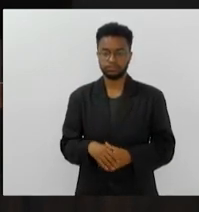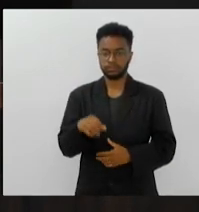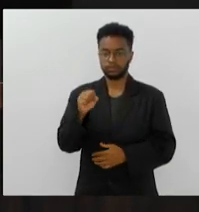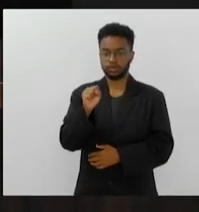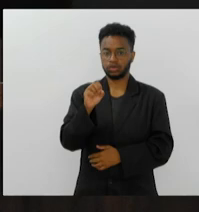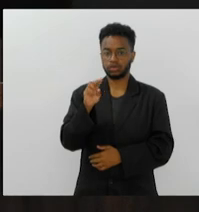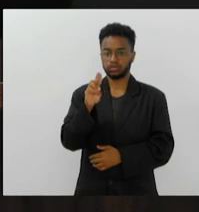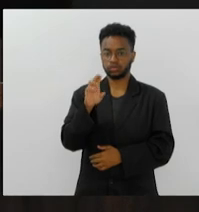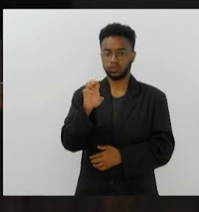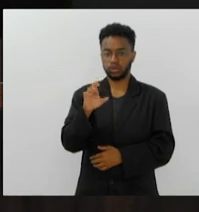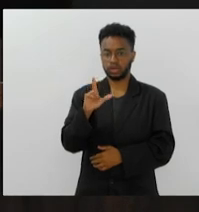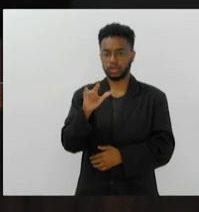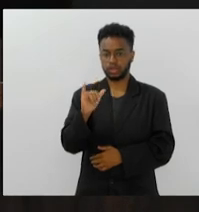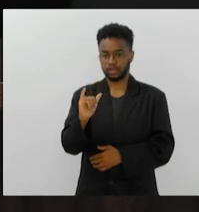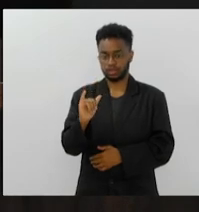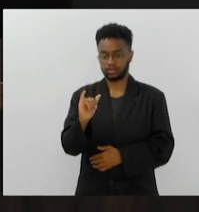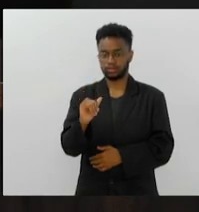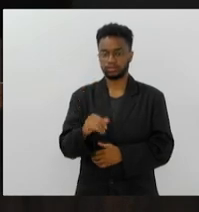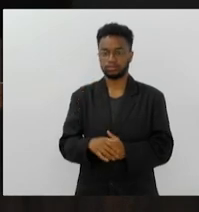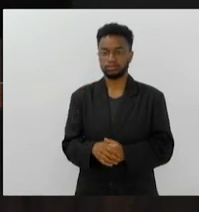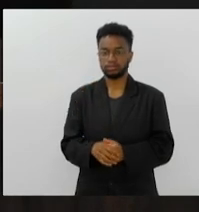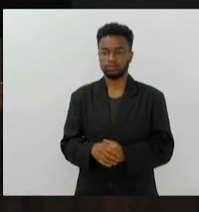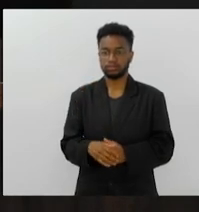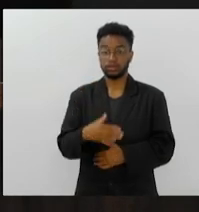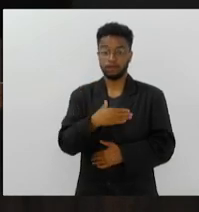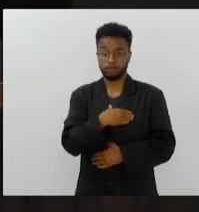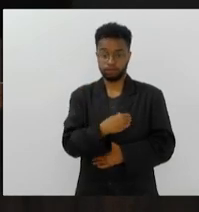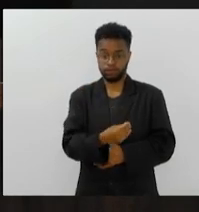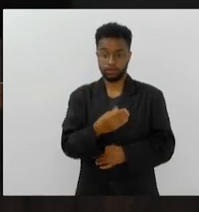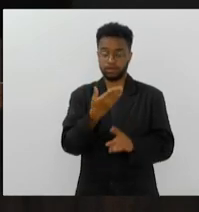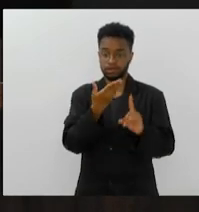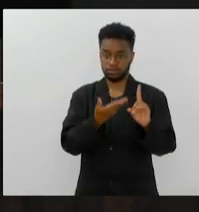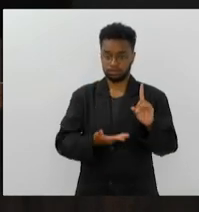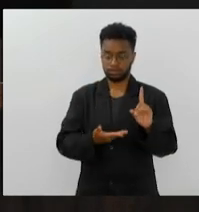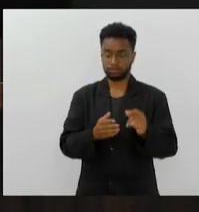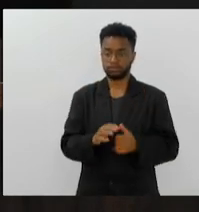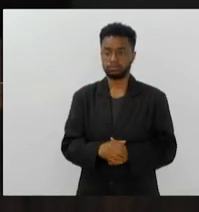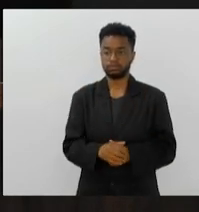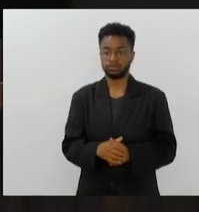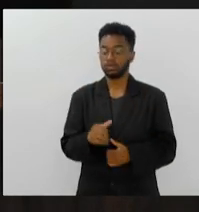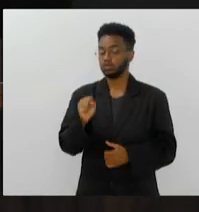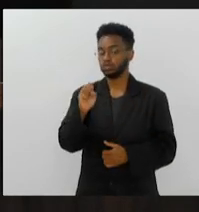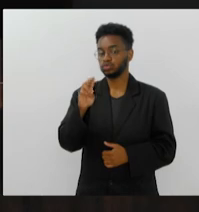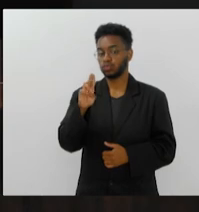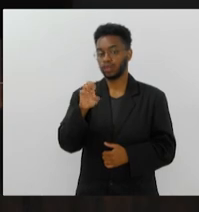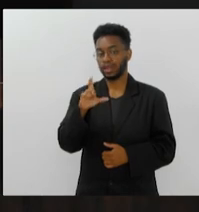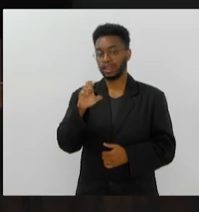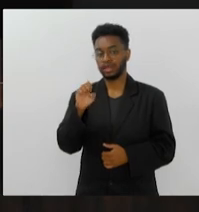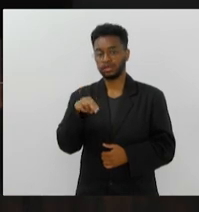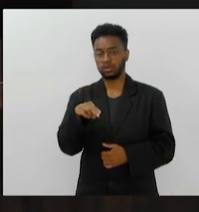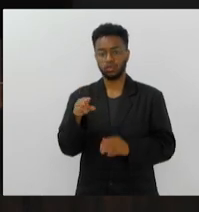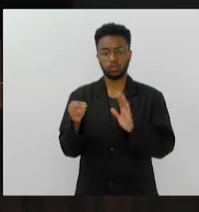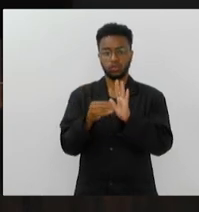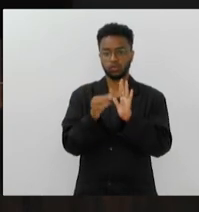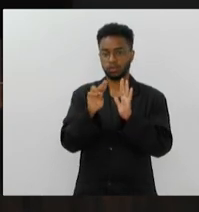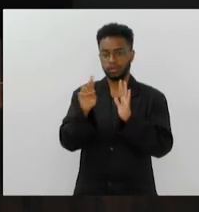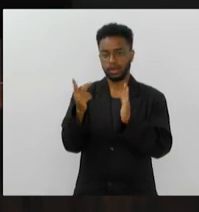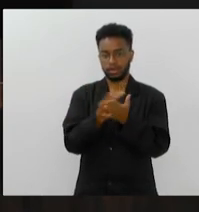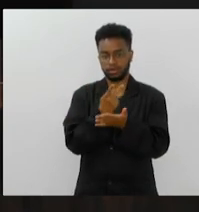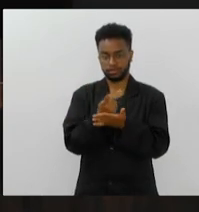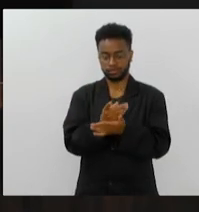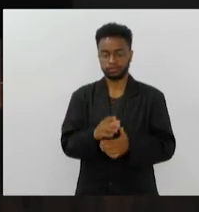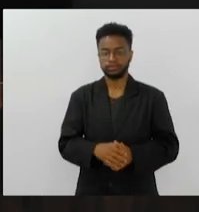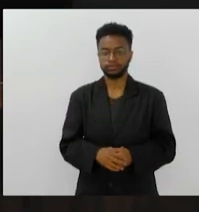Sueli Teixeira dos Santos, filha do homenageado. Suelen, não, aqui está Sueli.